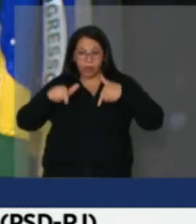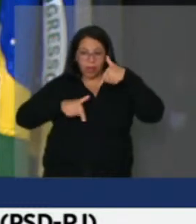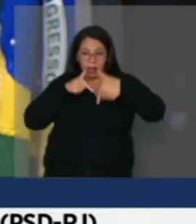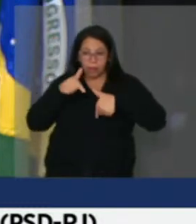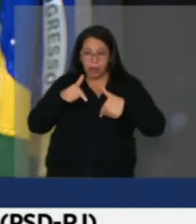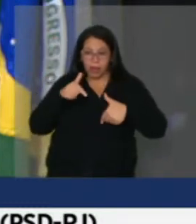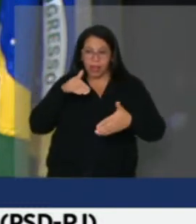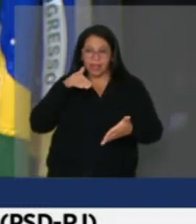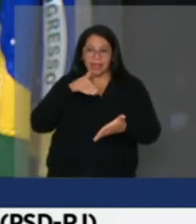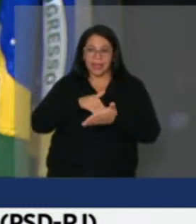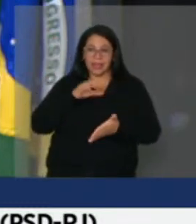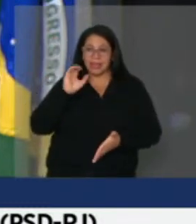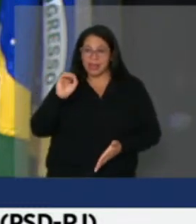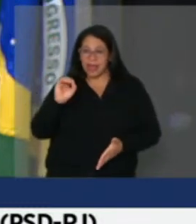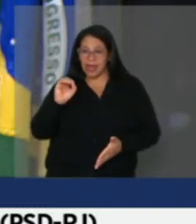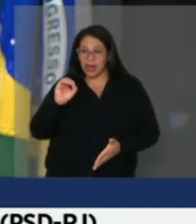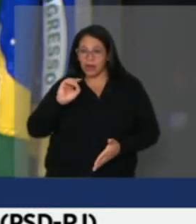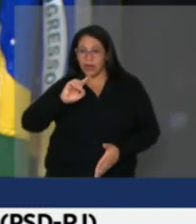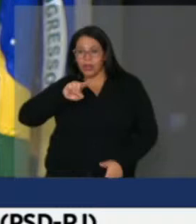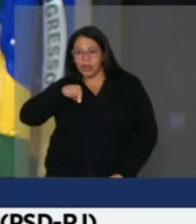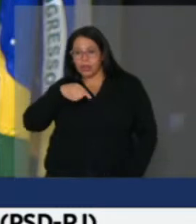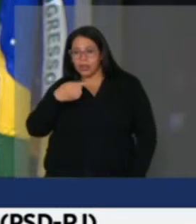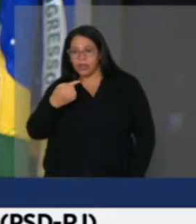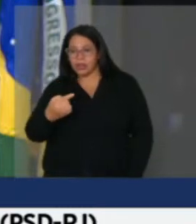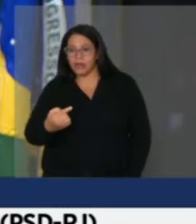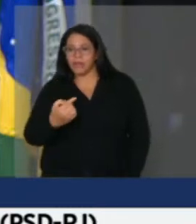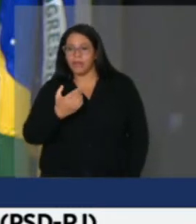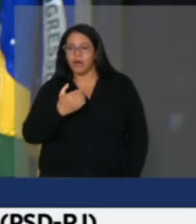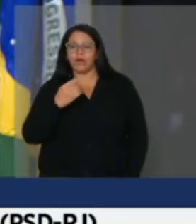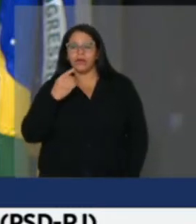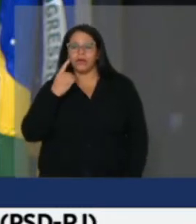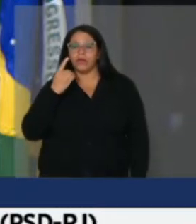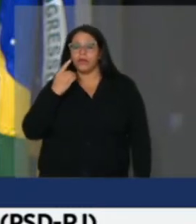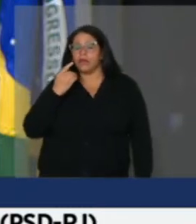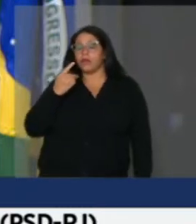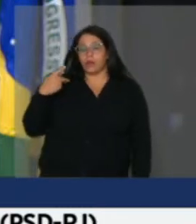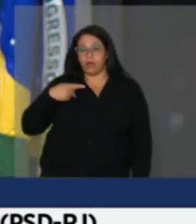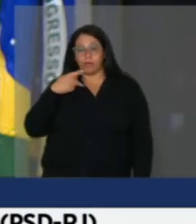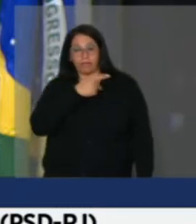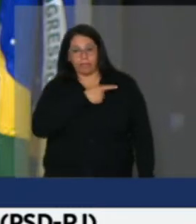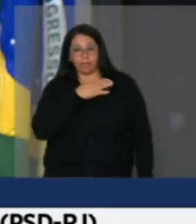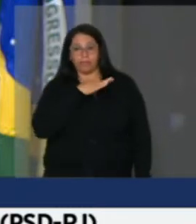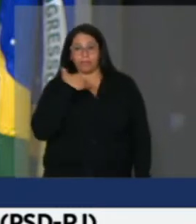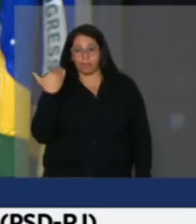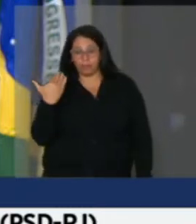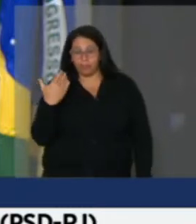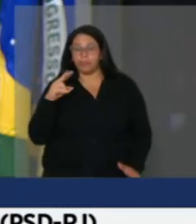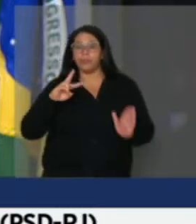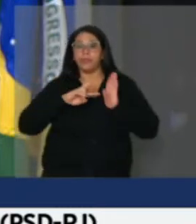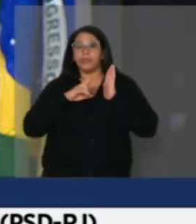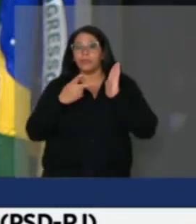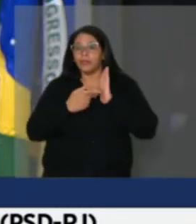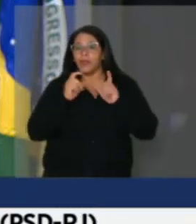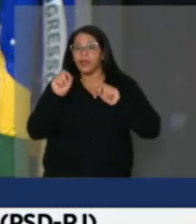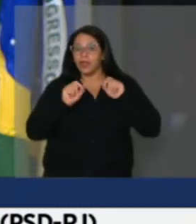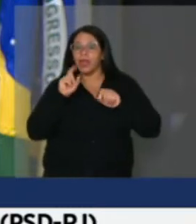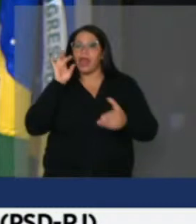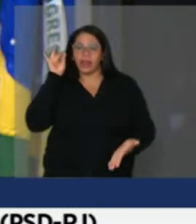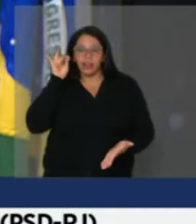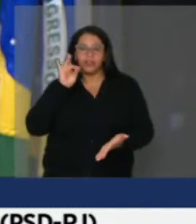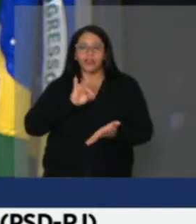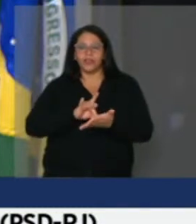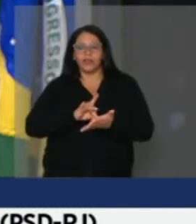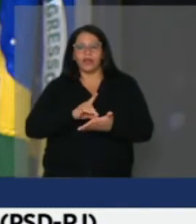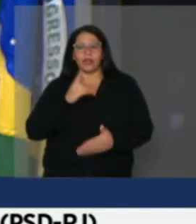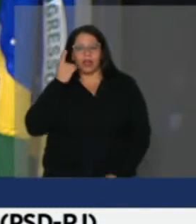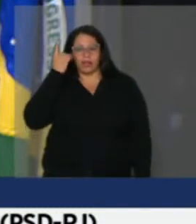zero, nos anos subsequentes à morte do pastor Anderson do Carmo. Ou seja, era quem de fato